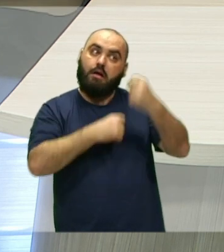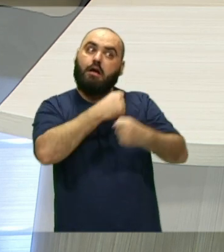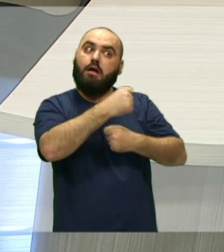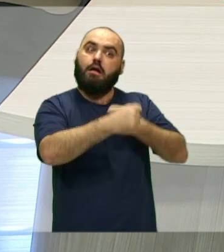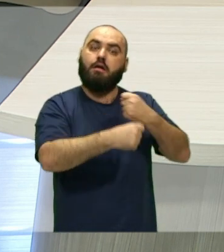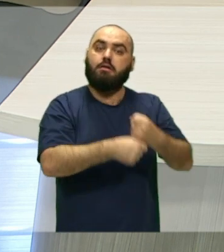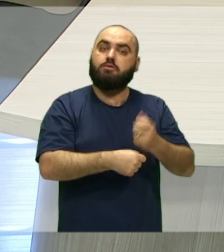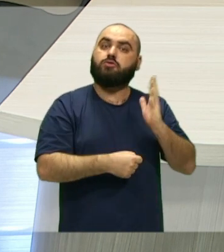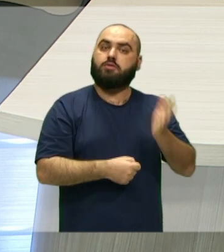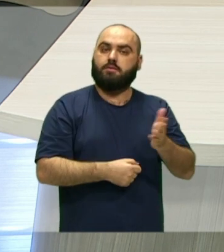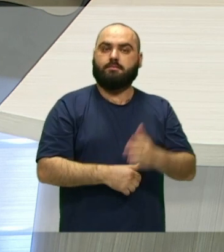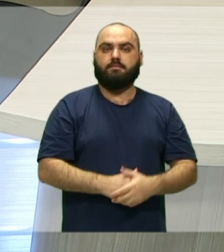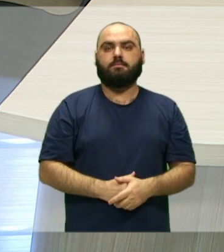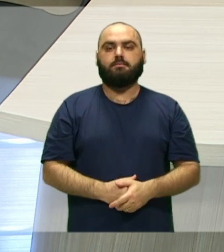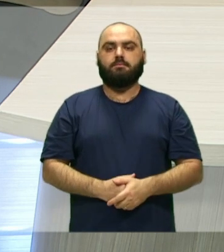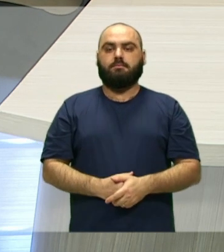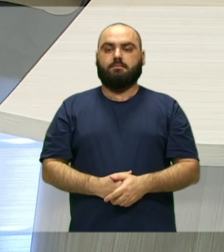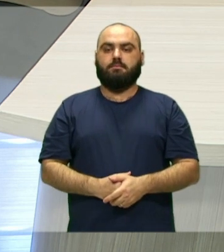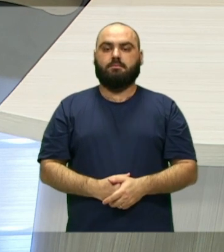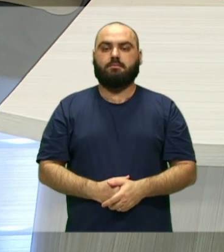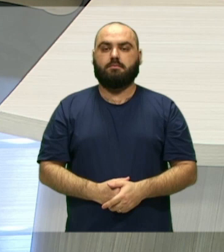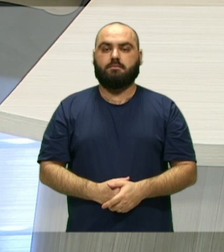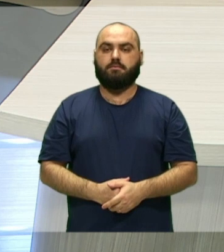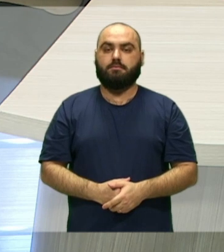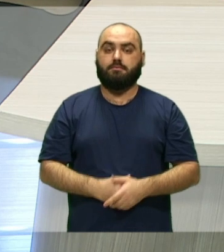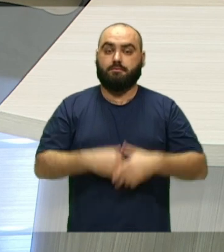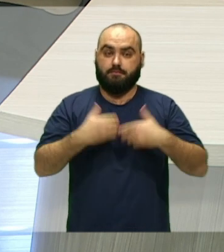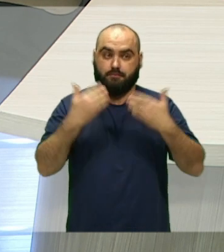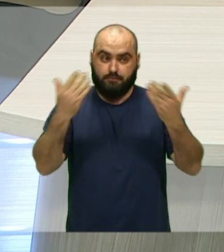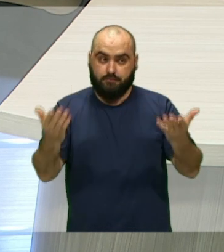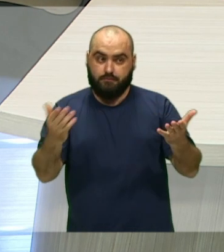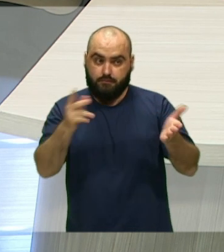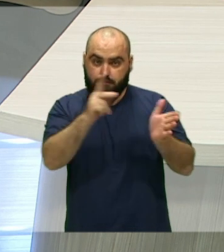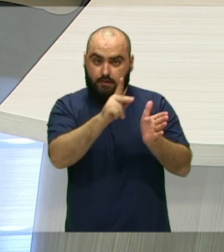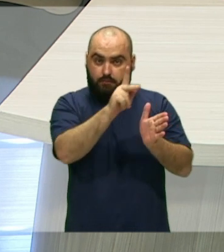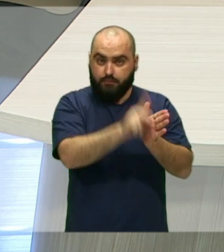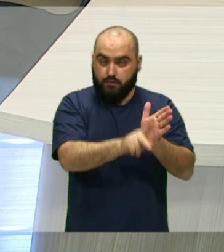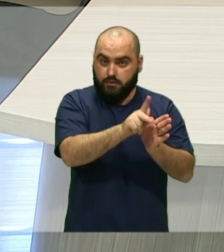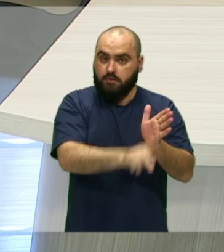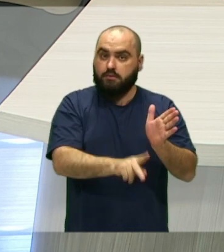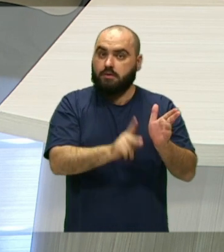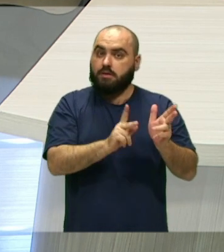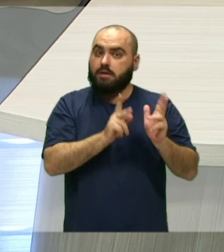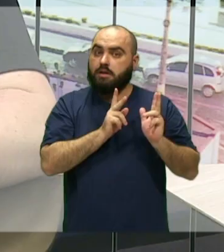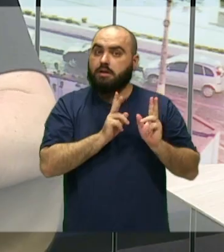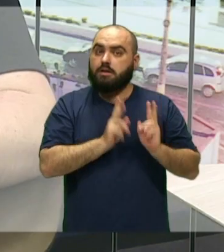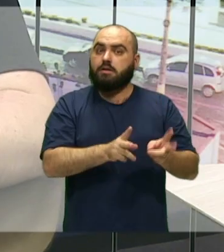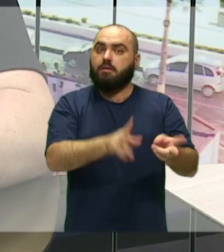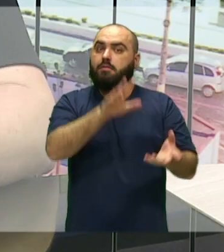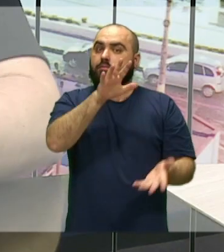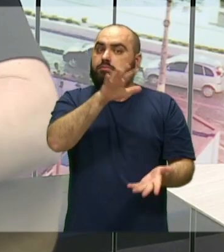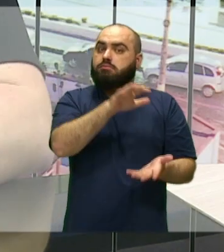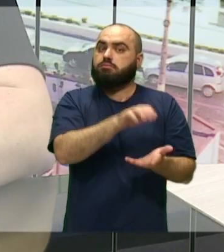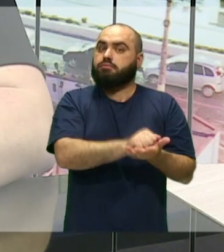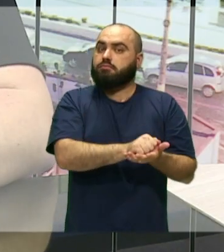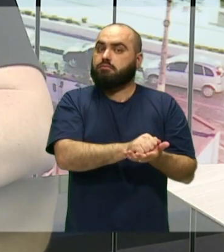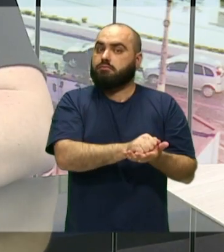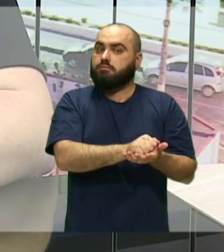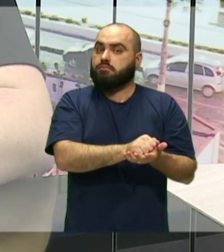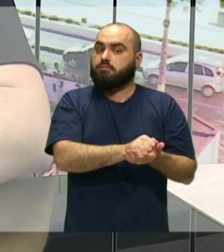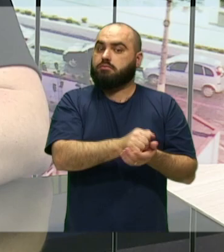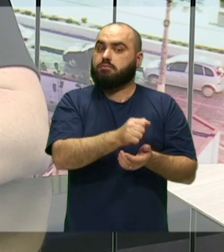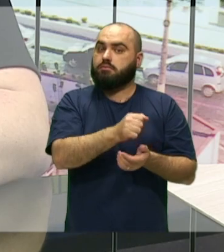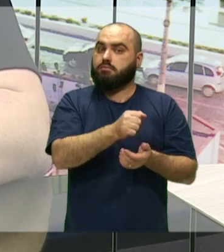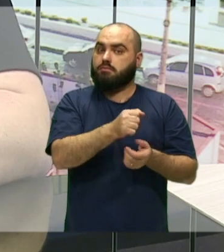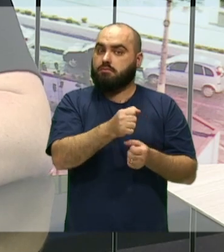ano eh os projetos eles são sempre inscritos no ano no